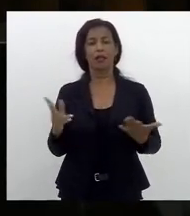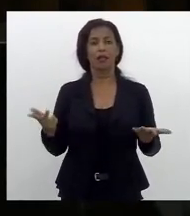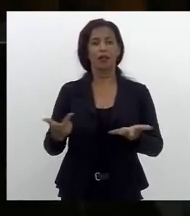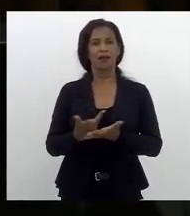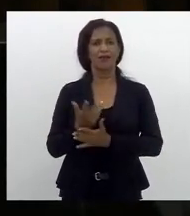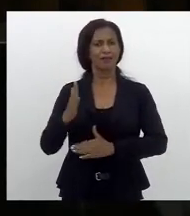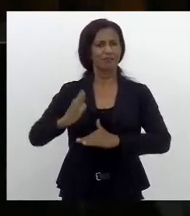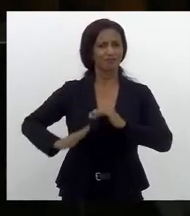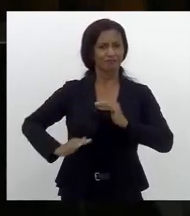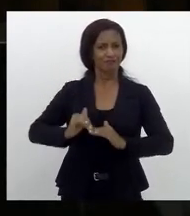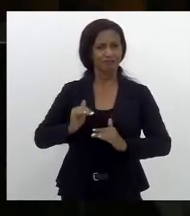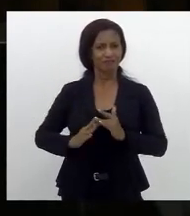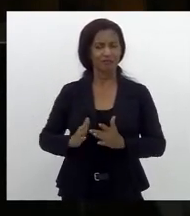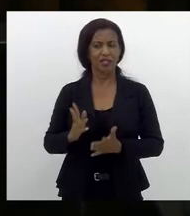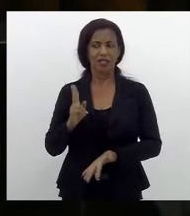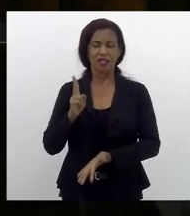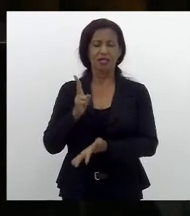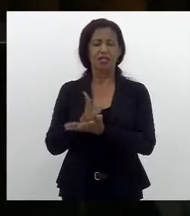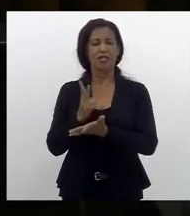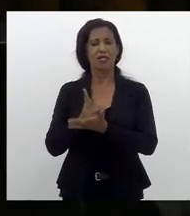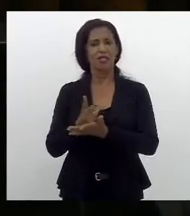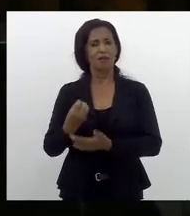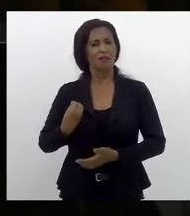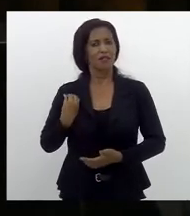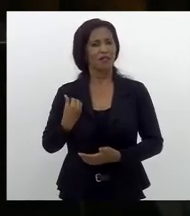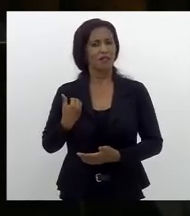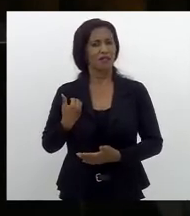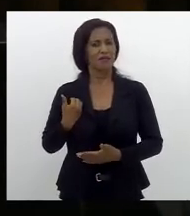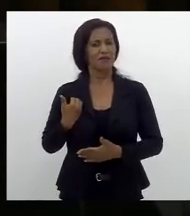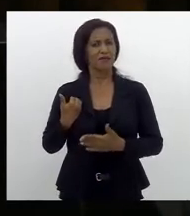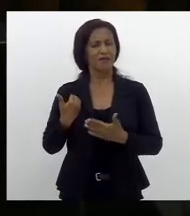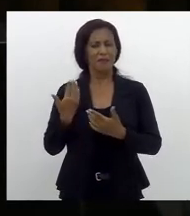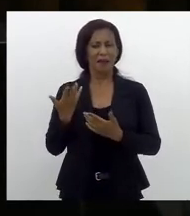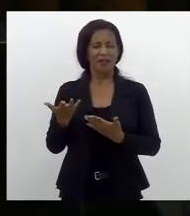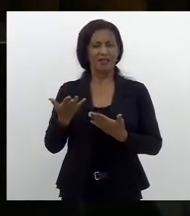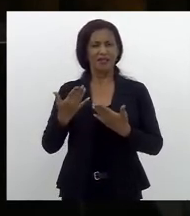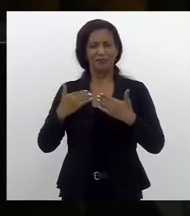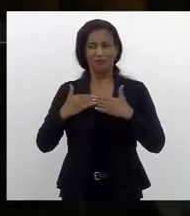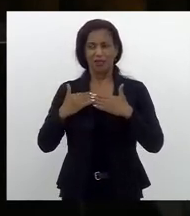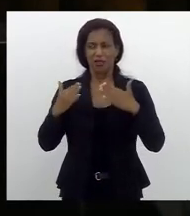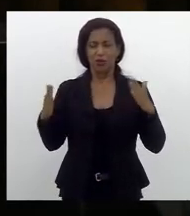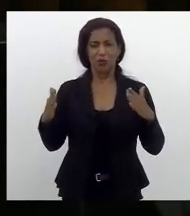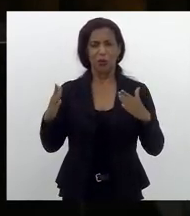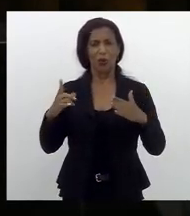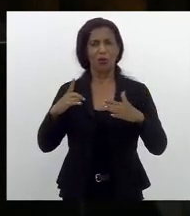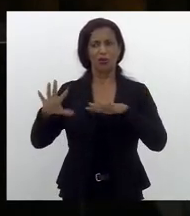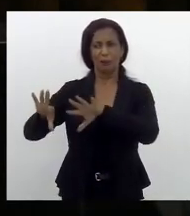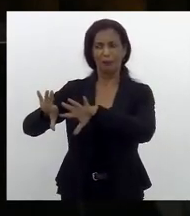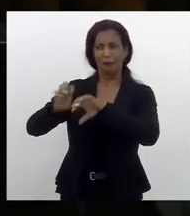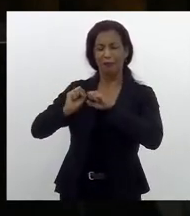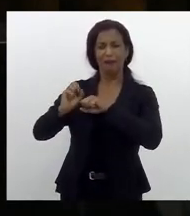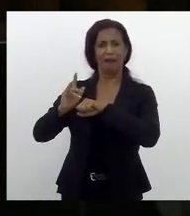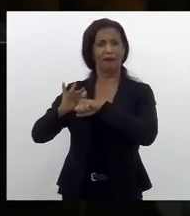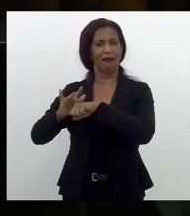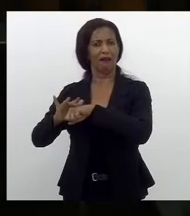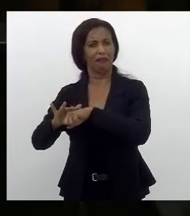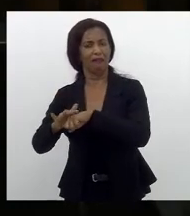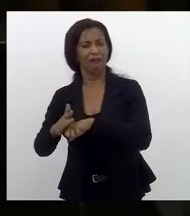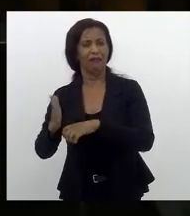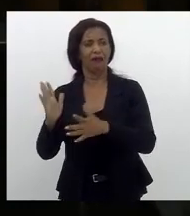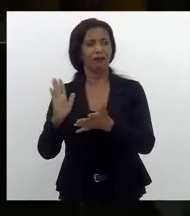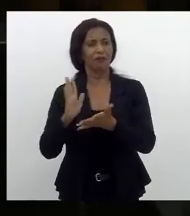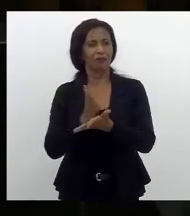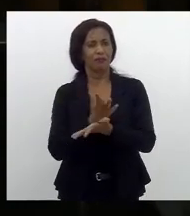essa profissão, sempre eles vivem sempre mais expostos, né, a terem alguma contaminação, a pegarem